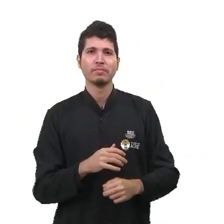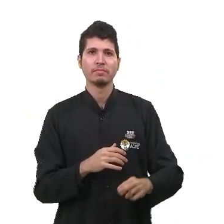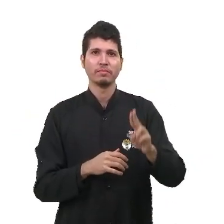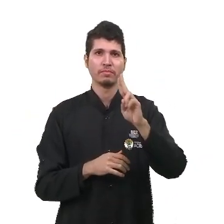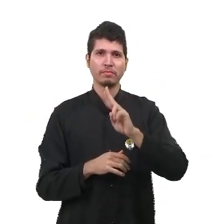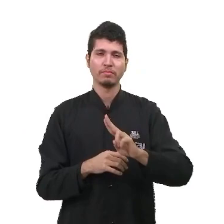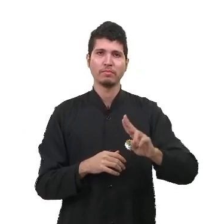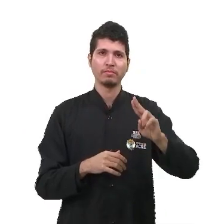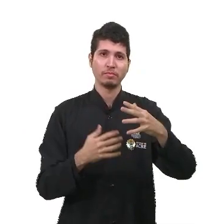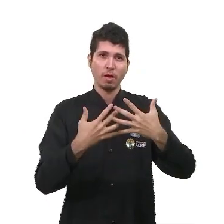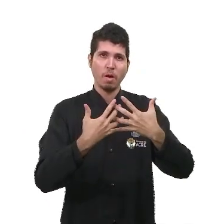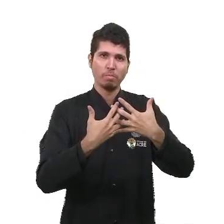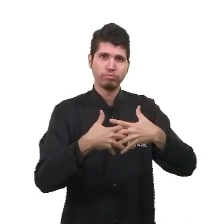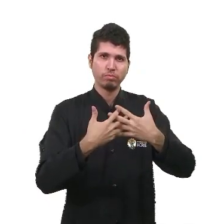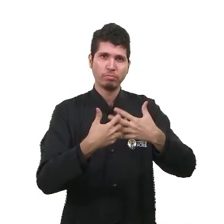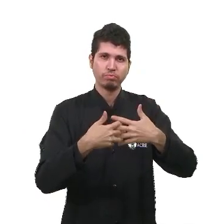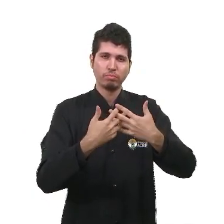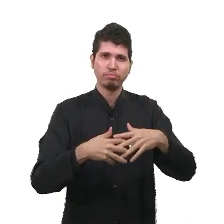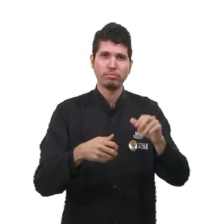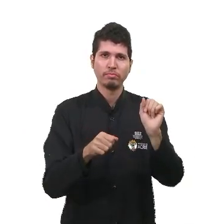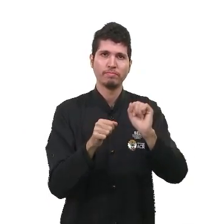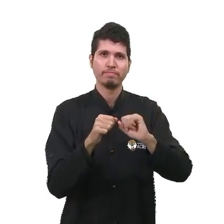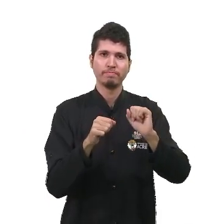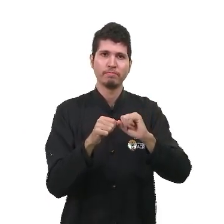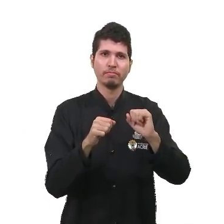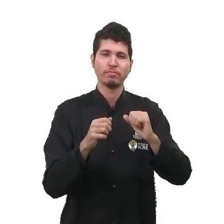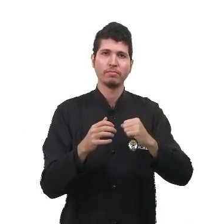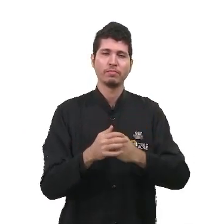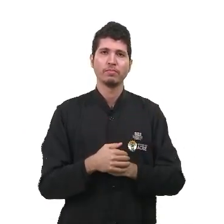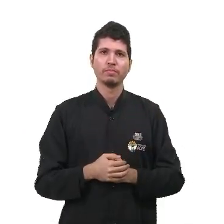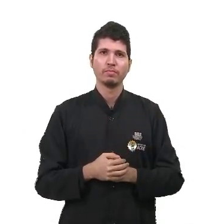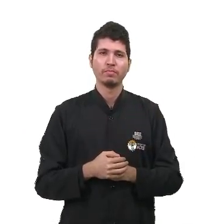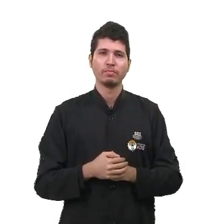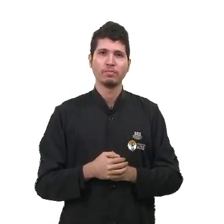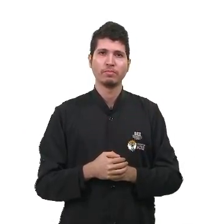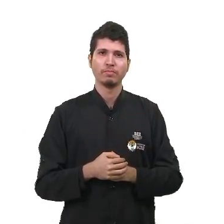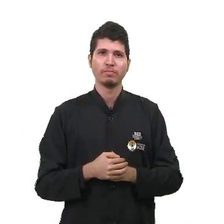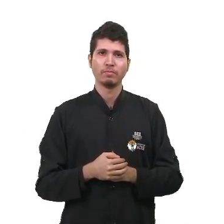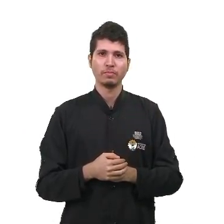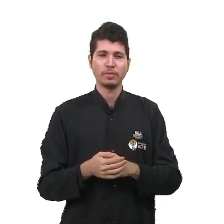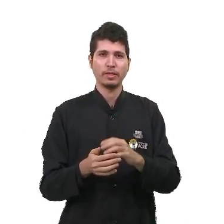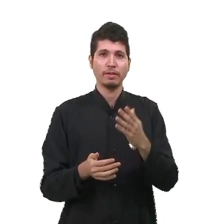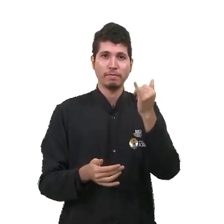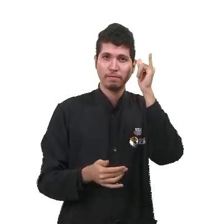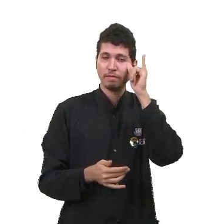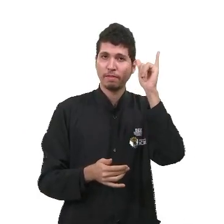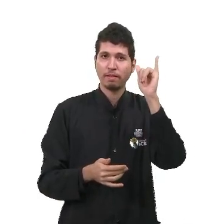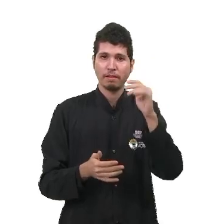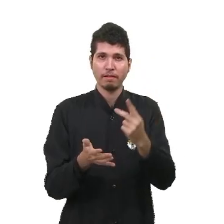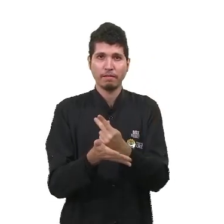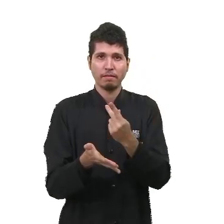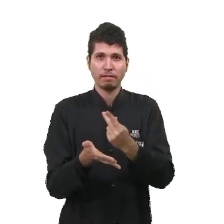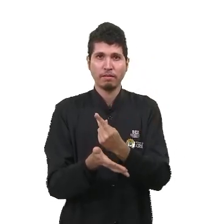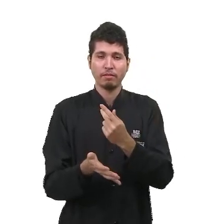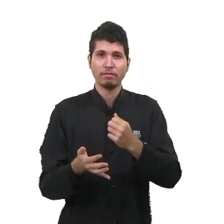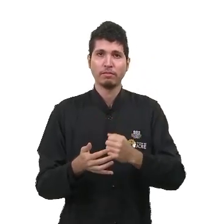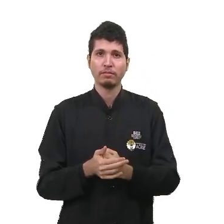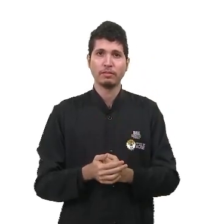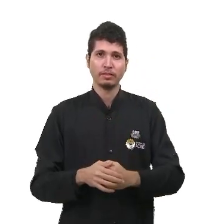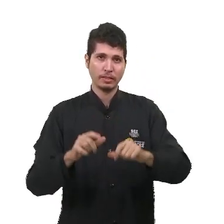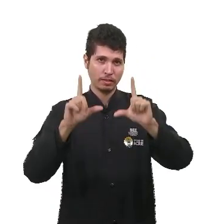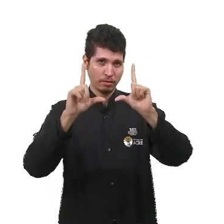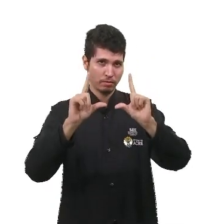para automatizar a execução de processos com menores chances de erros e também maior redução